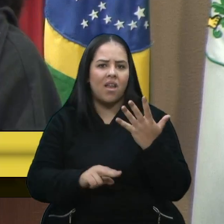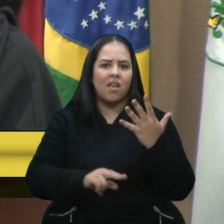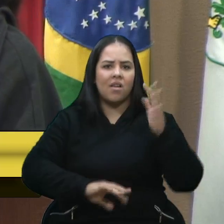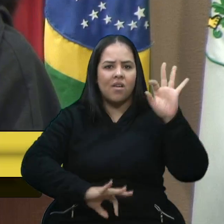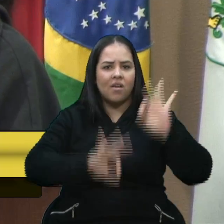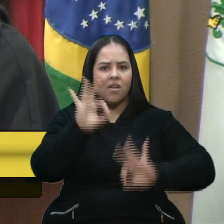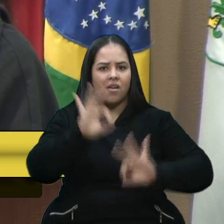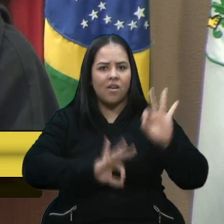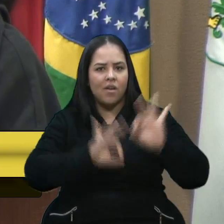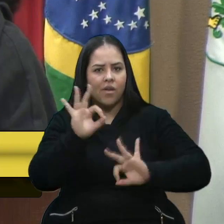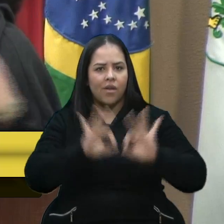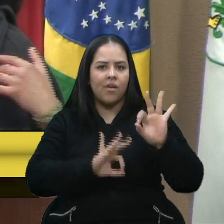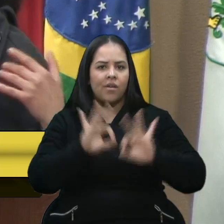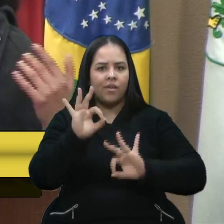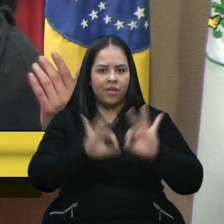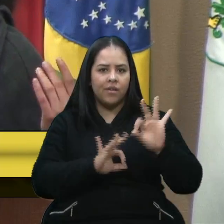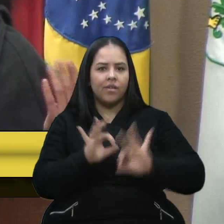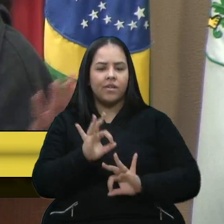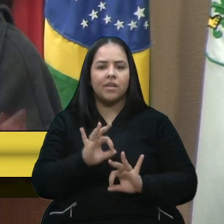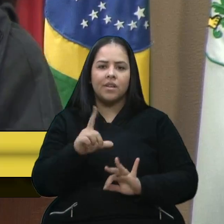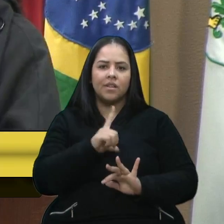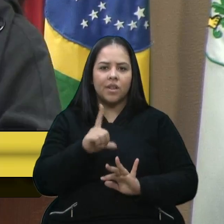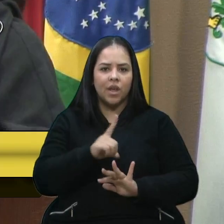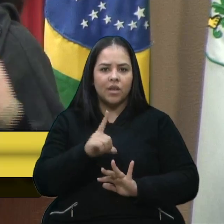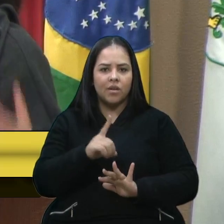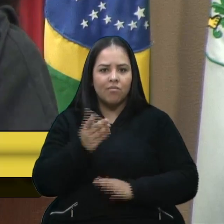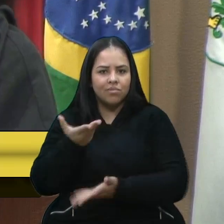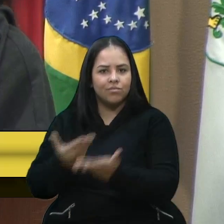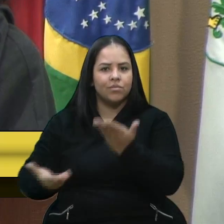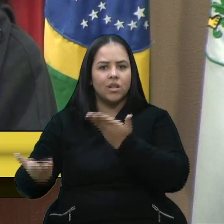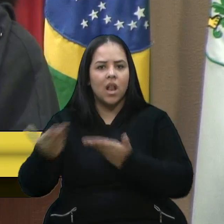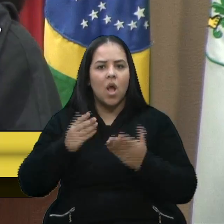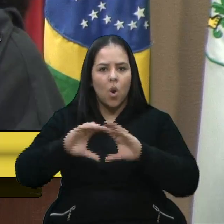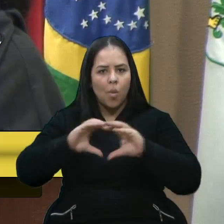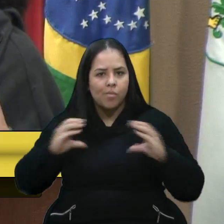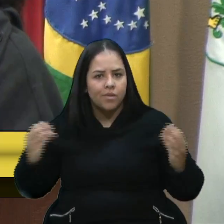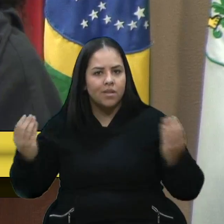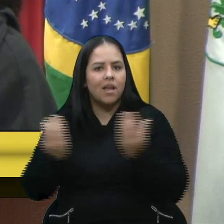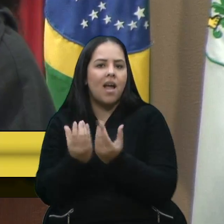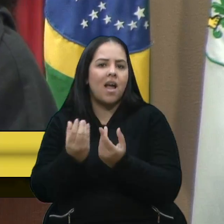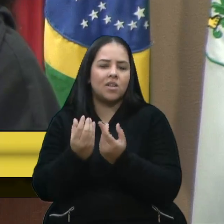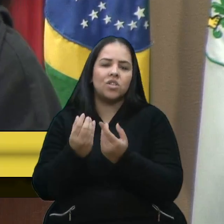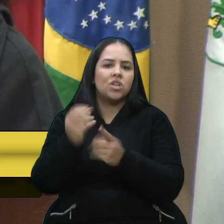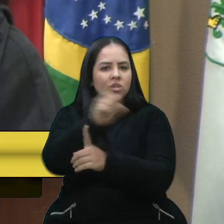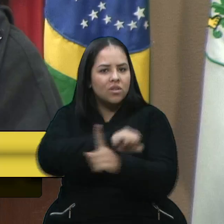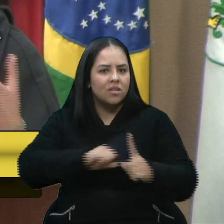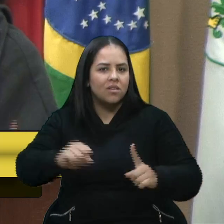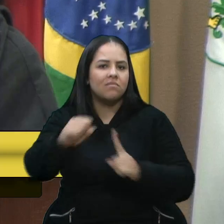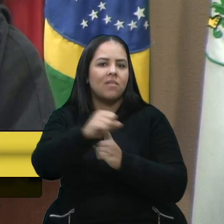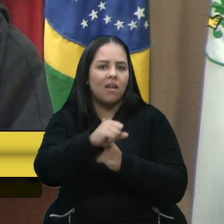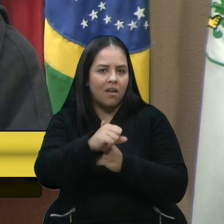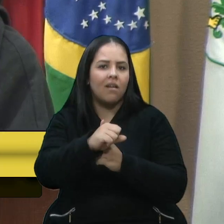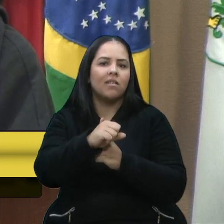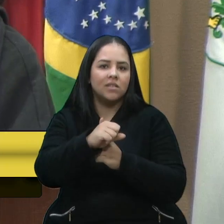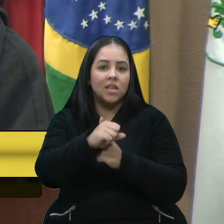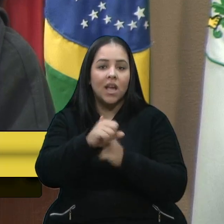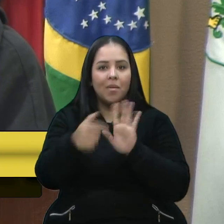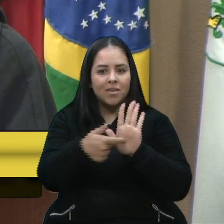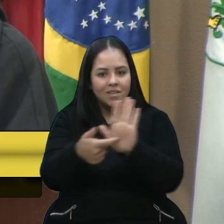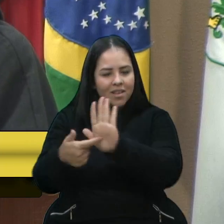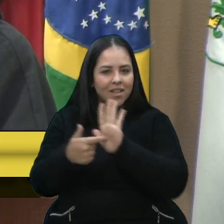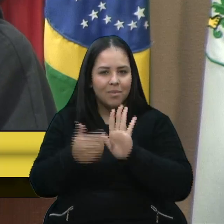dos nossos bairros. Envolvem a comunidade, a sociedade e apresentam para as nossas crianças e adolescentes